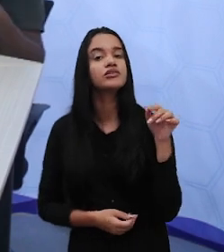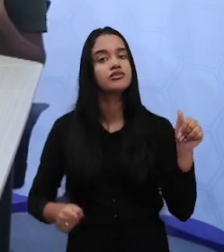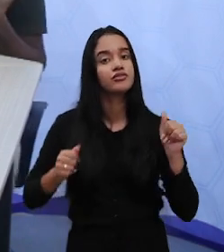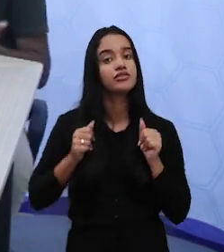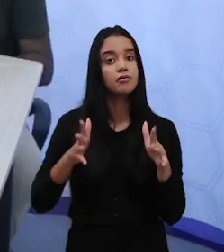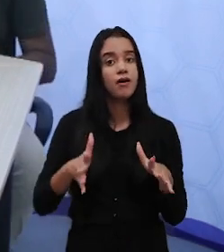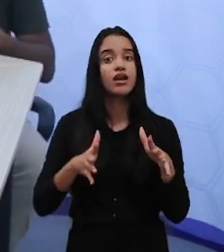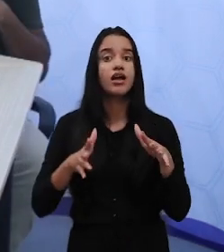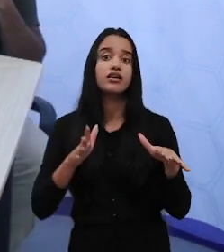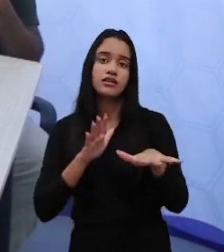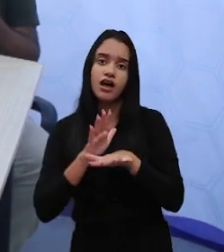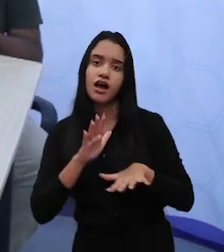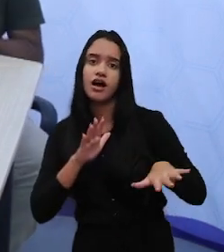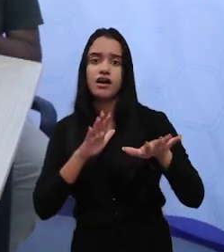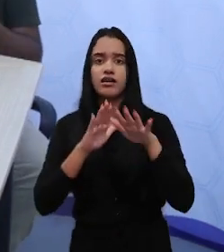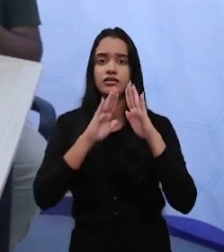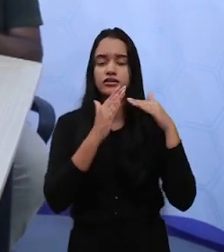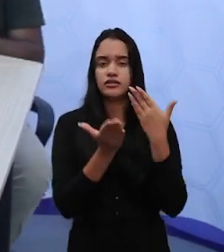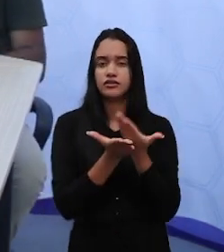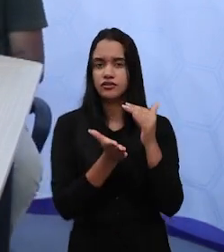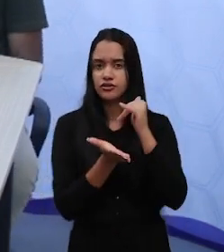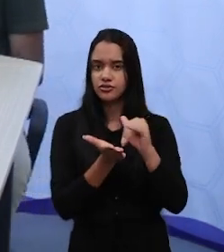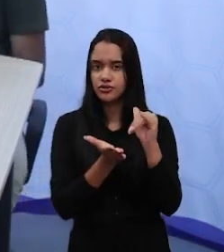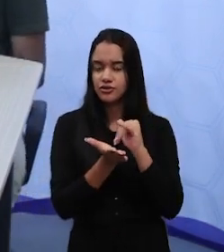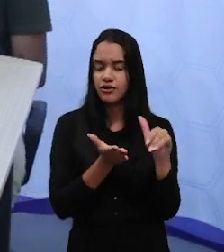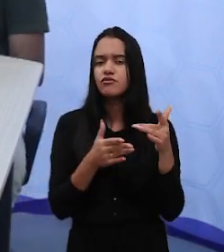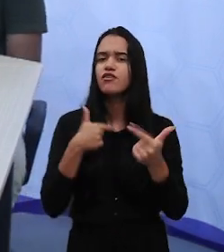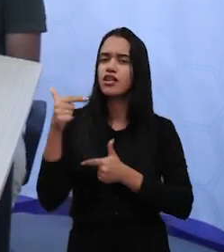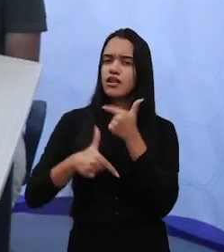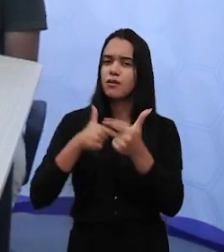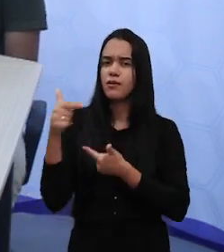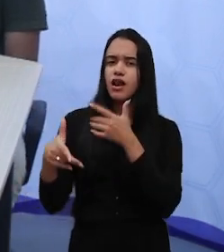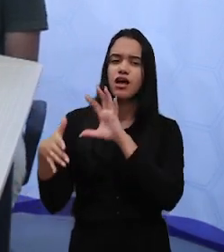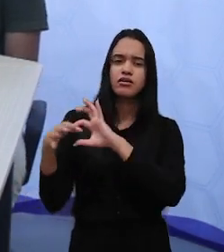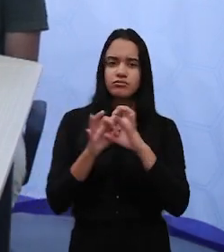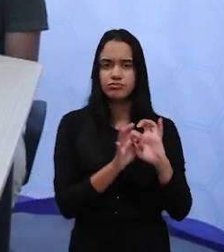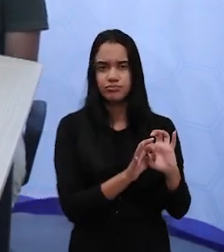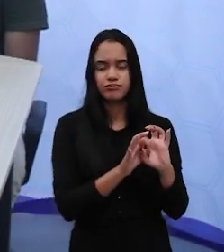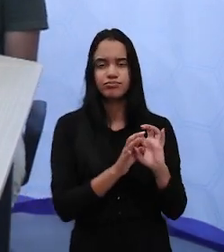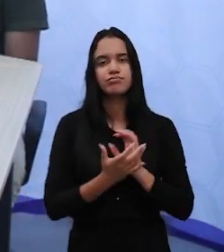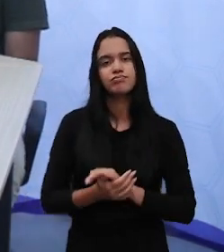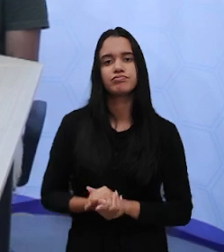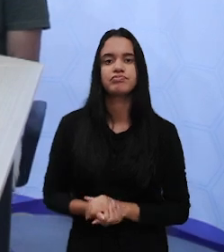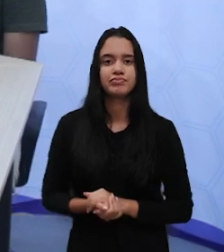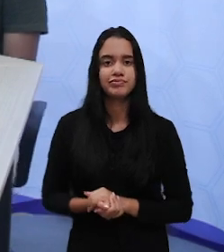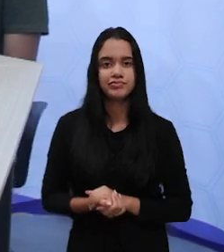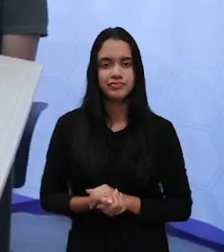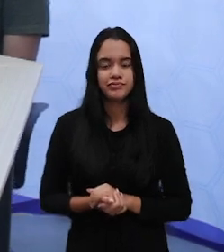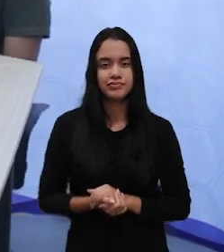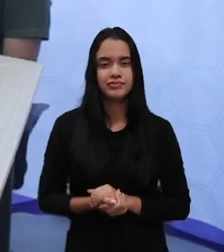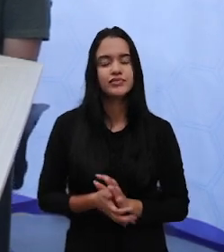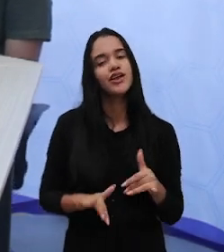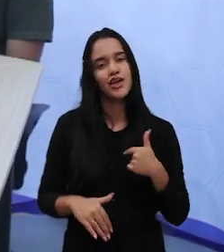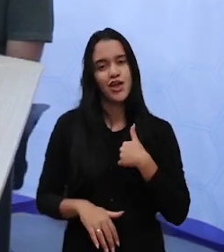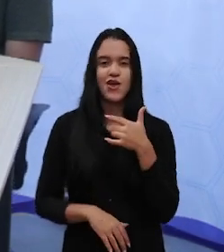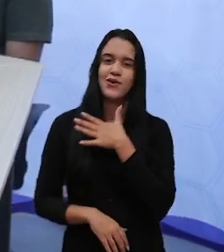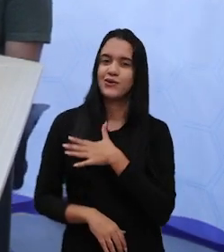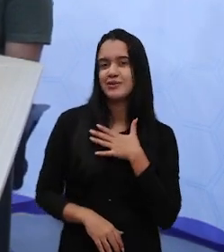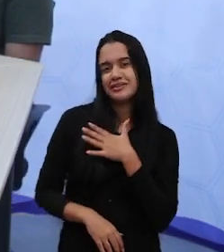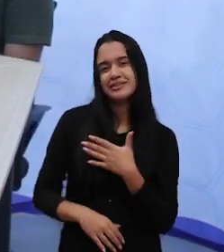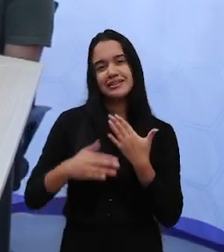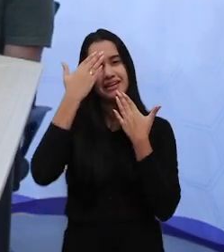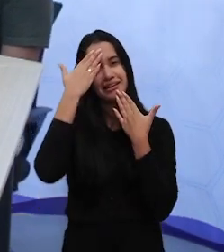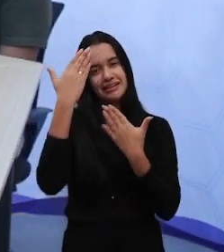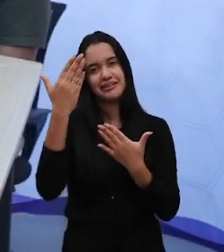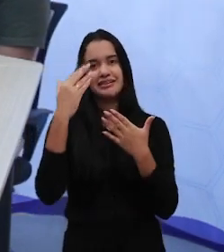da secretaria escolar, vão trabalhar nesse contexto, né, professora? E aí, gostaria de agradecer